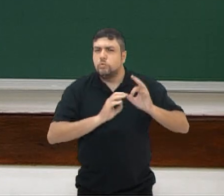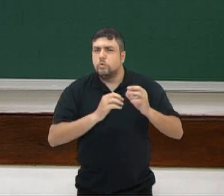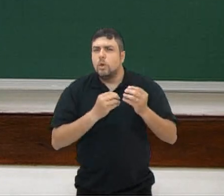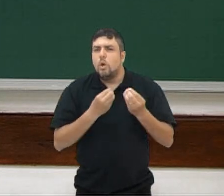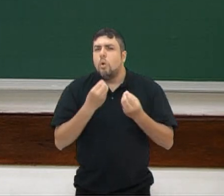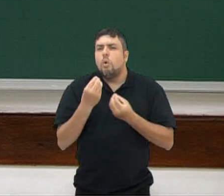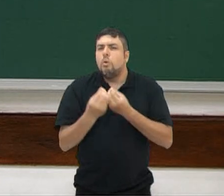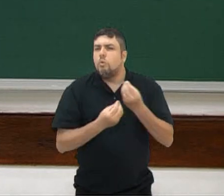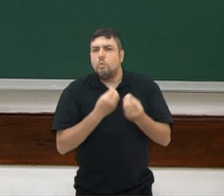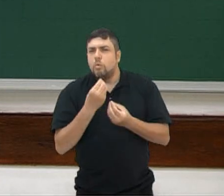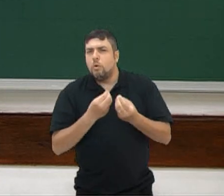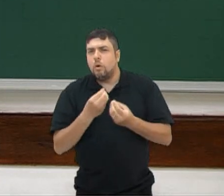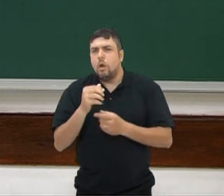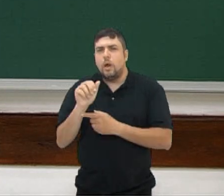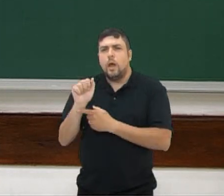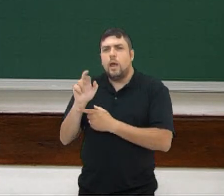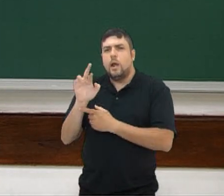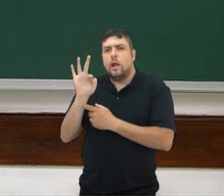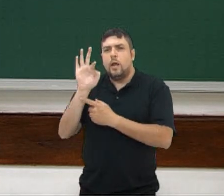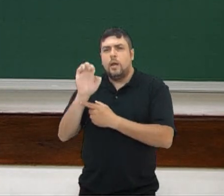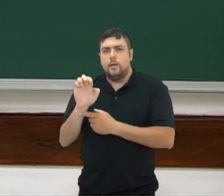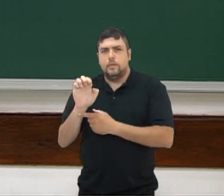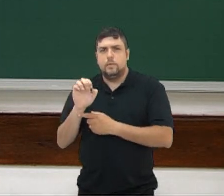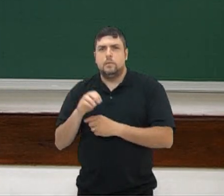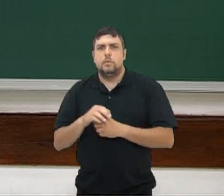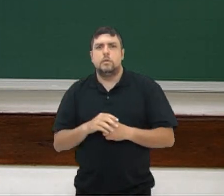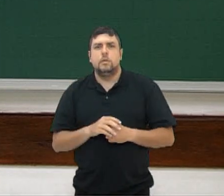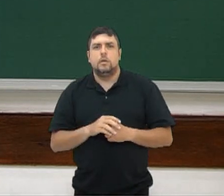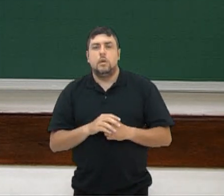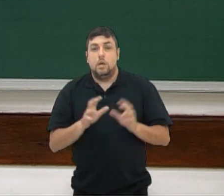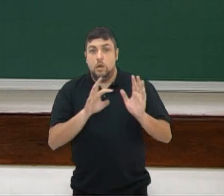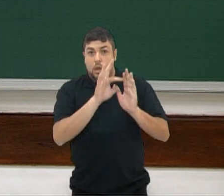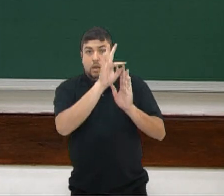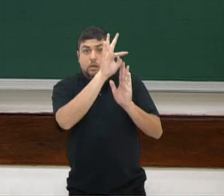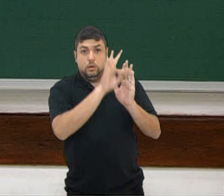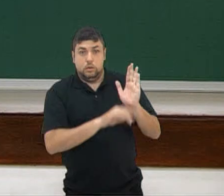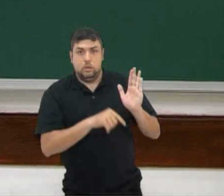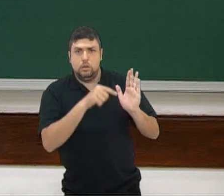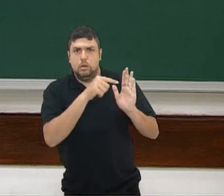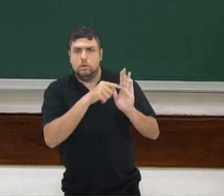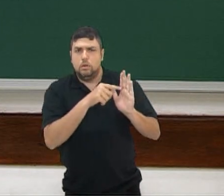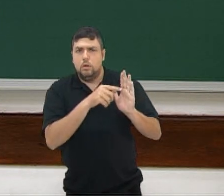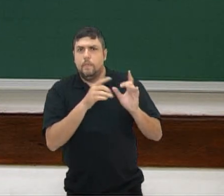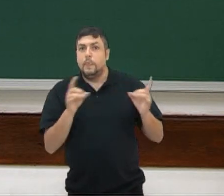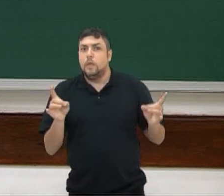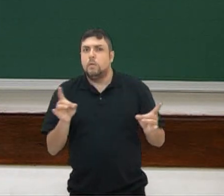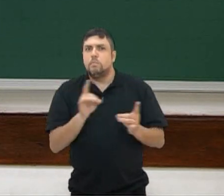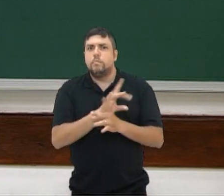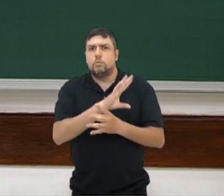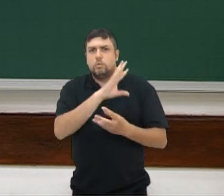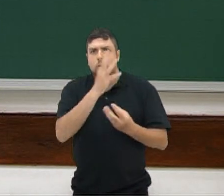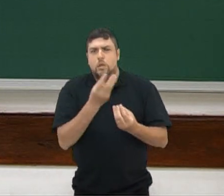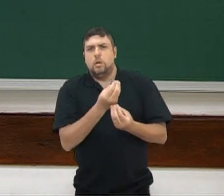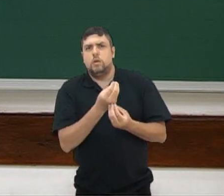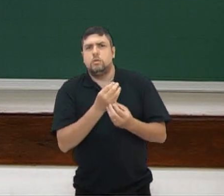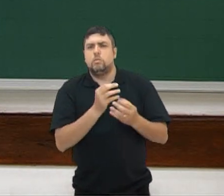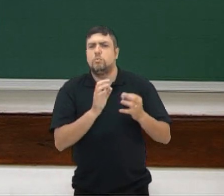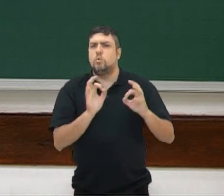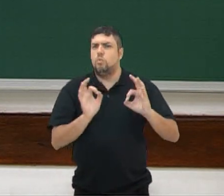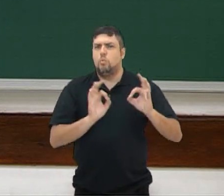Então, o Manifesto Pau-Brasil não é exatamente uma obra de arte, mas ele fala sobre as